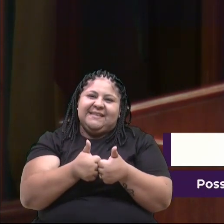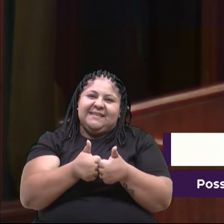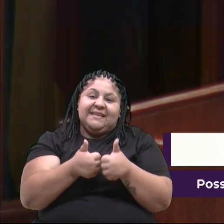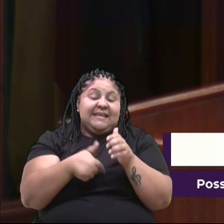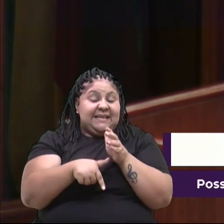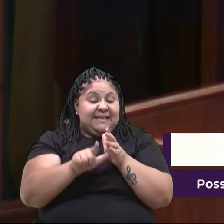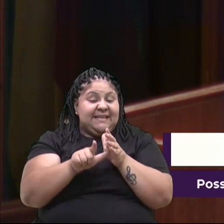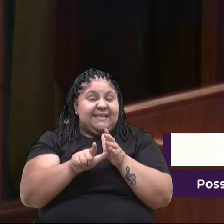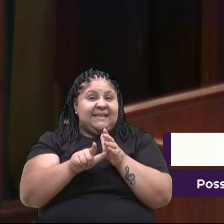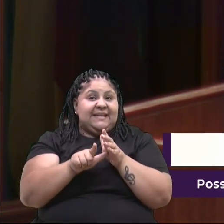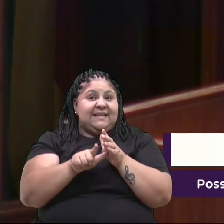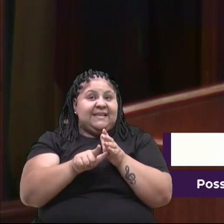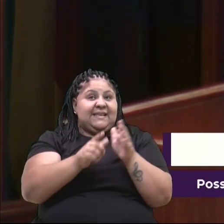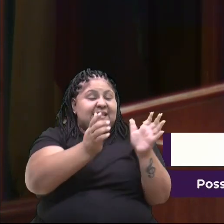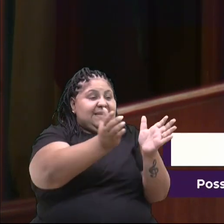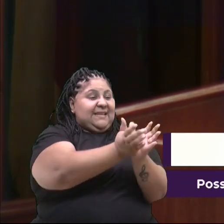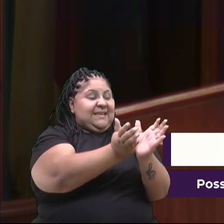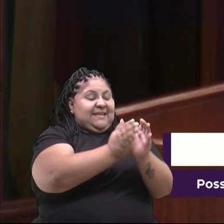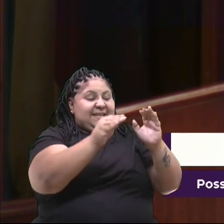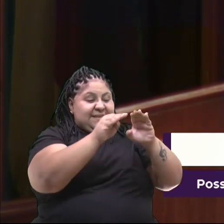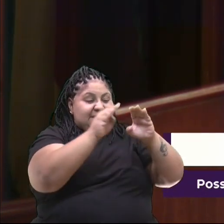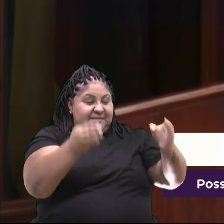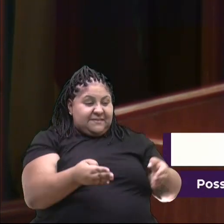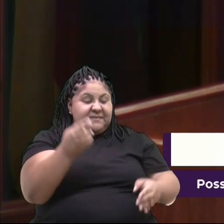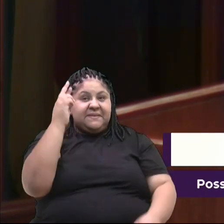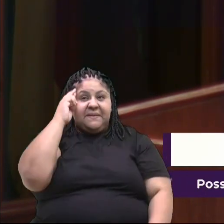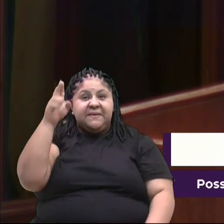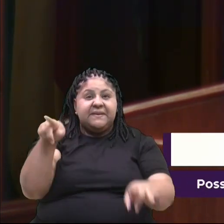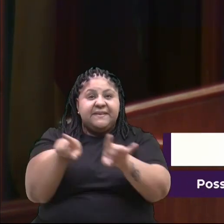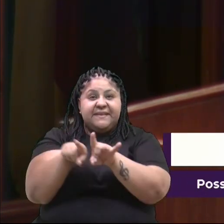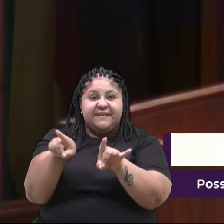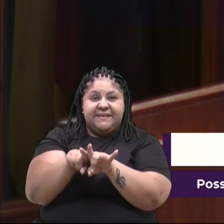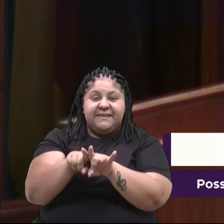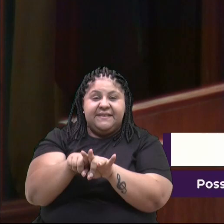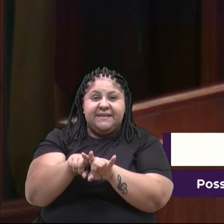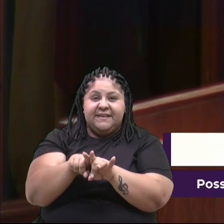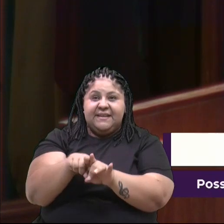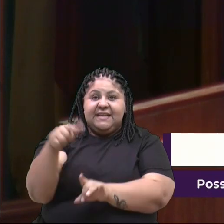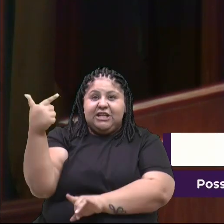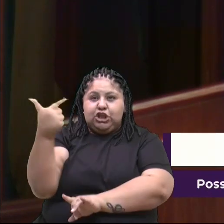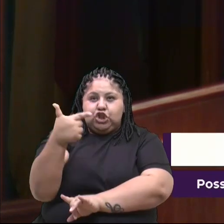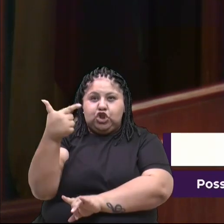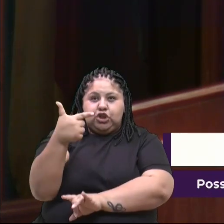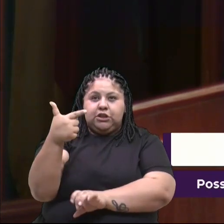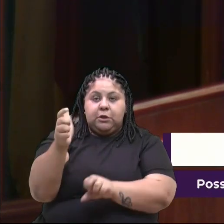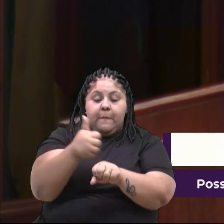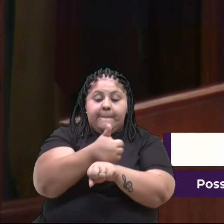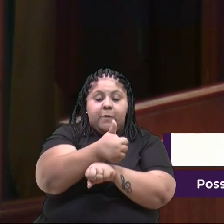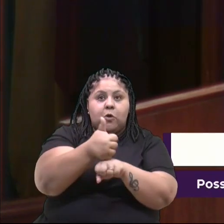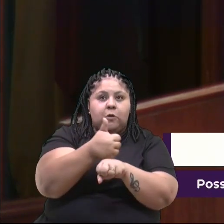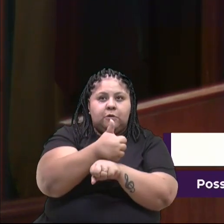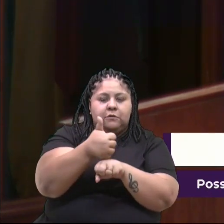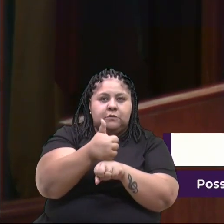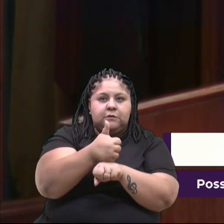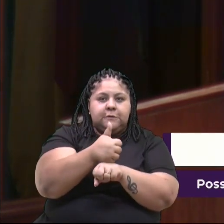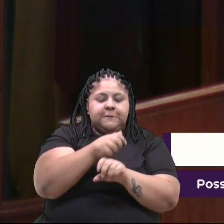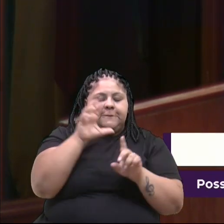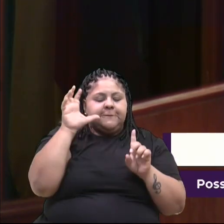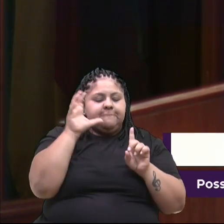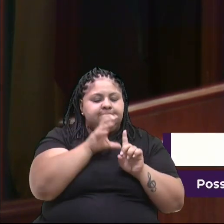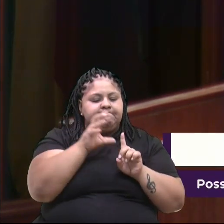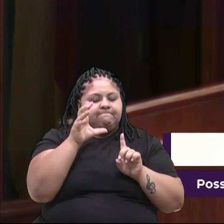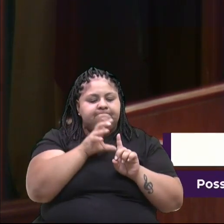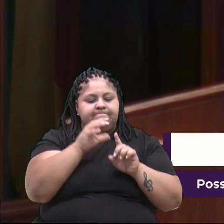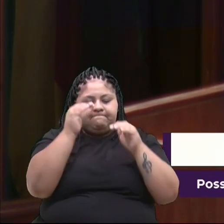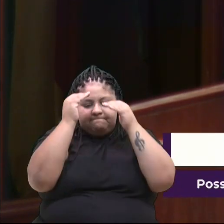antes, os meus colegas da mesa diretora e também dois profissionais que me inspiram, que